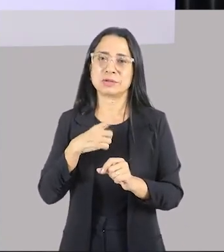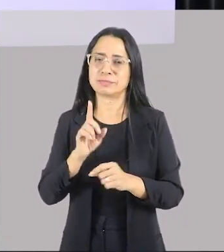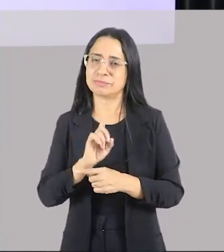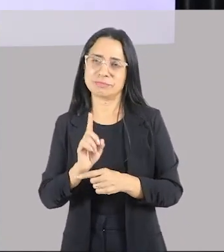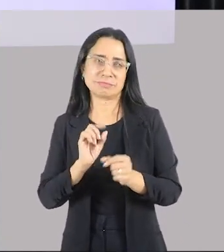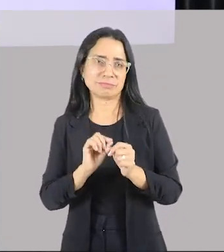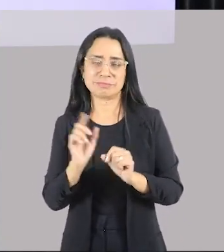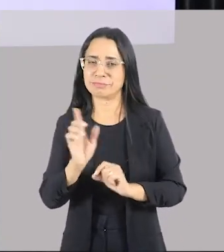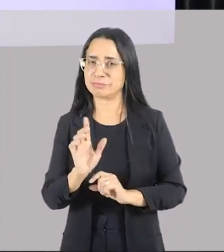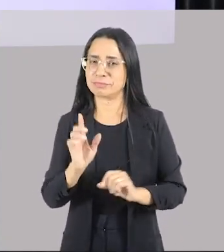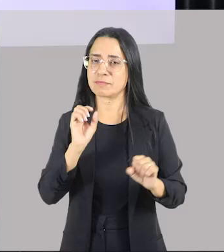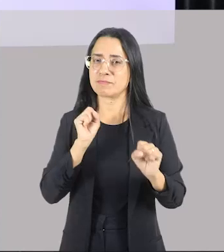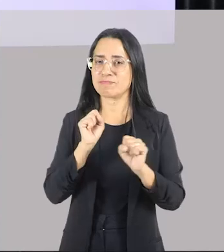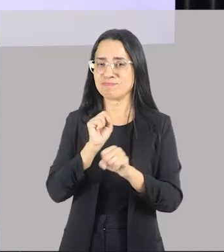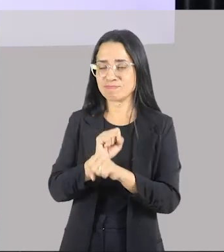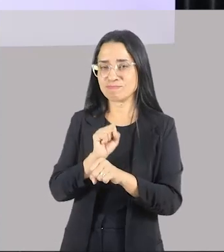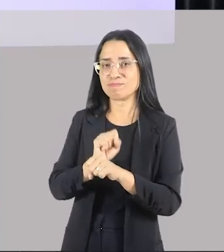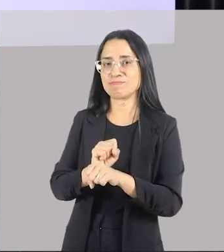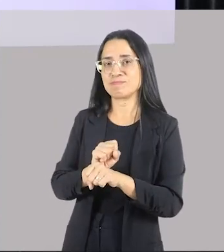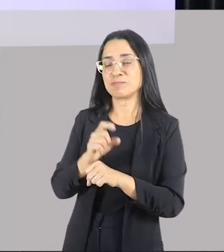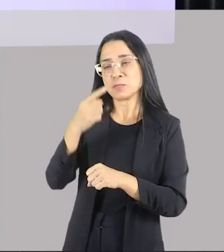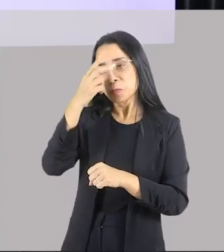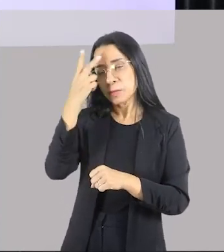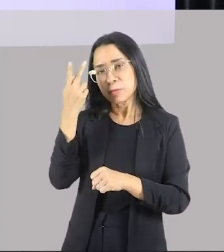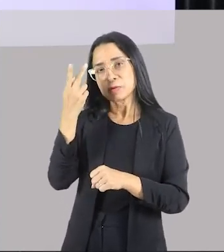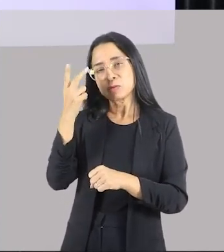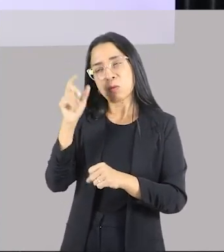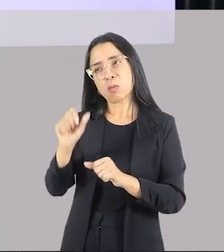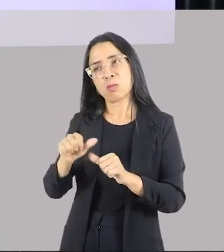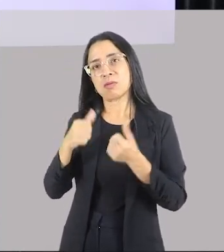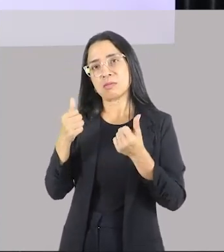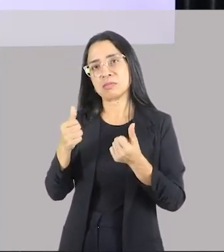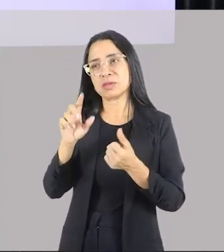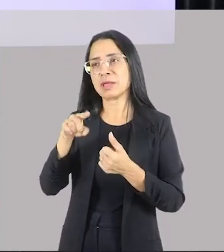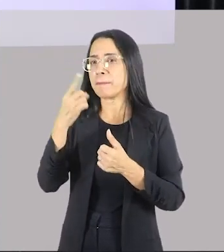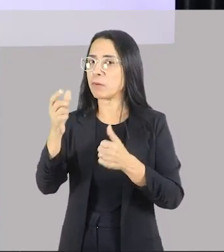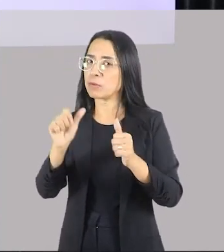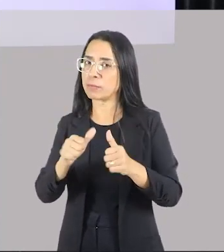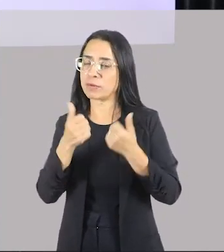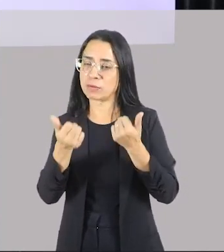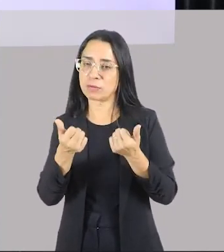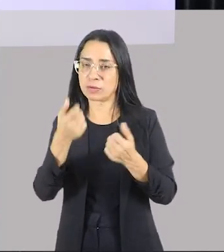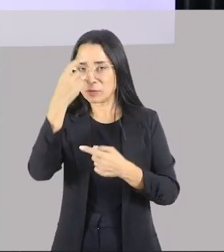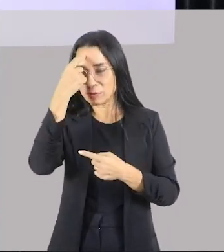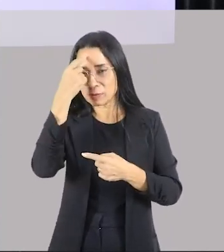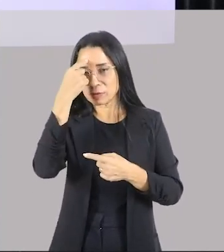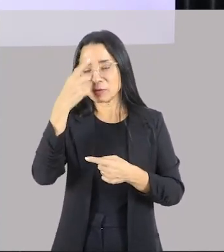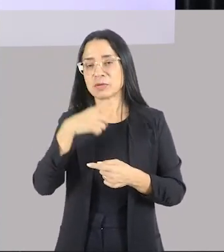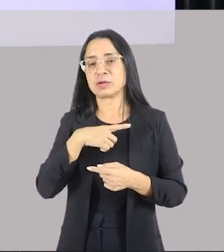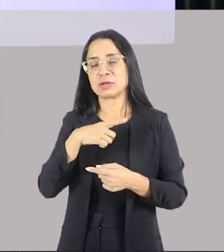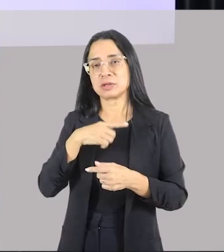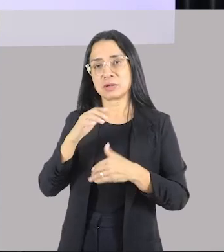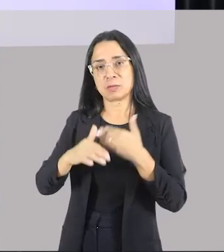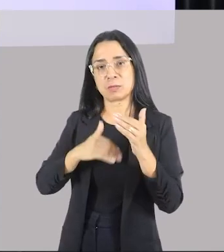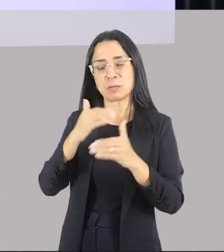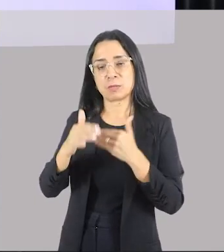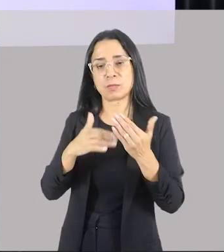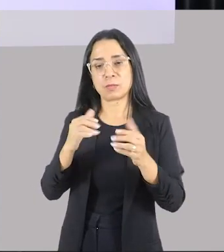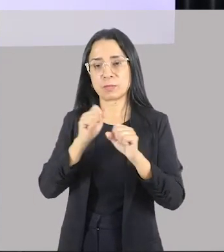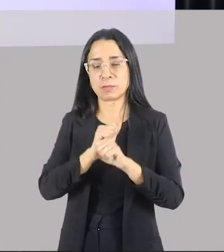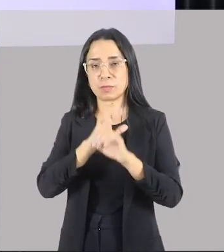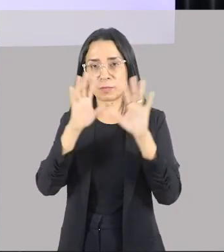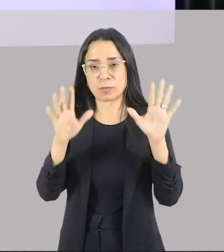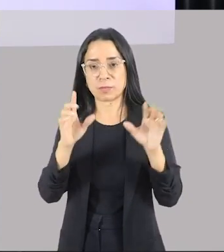Vamos esperar que algum dia vai melhorar. Essa era uma ideia que poderia estar presente nesse processo, né? E, claro,